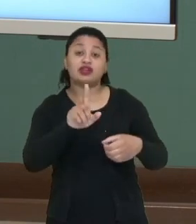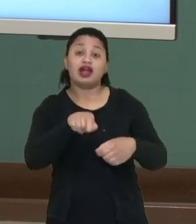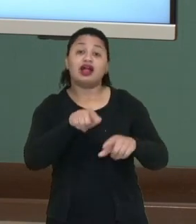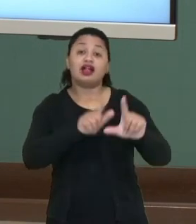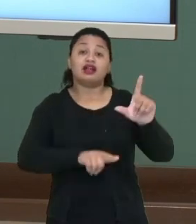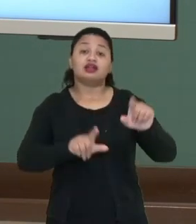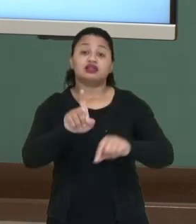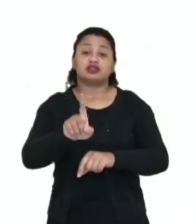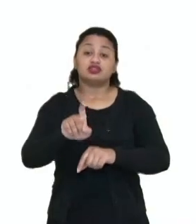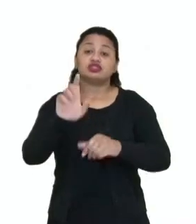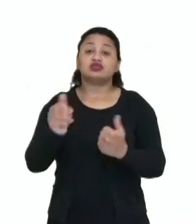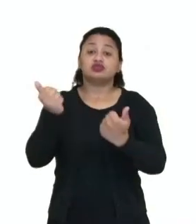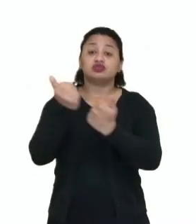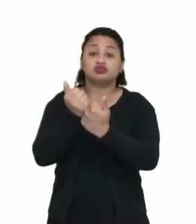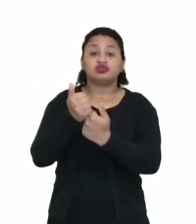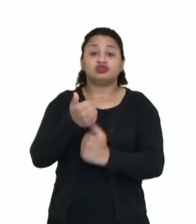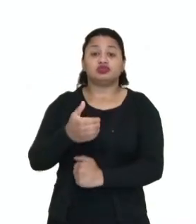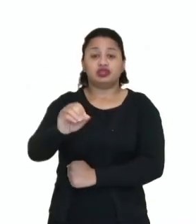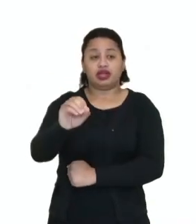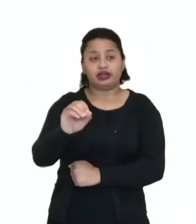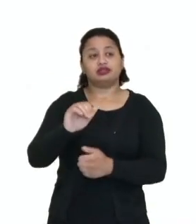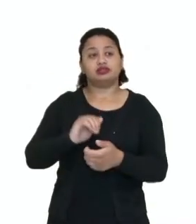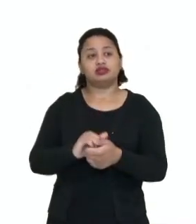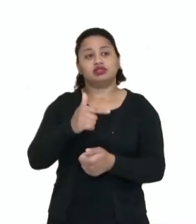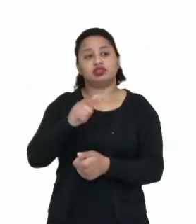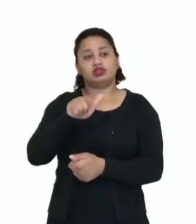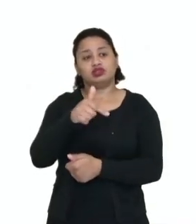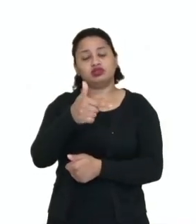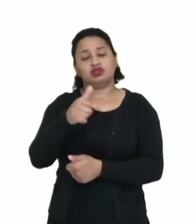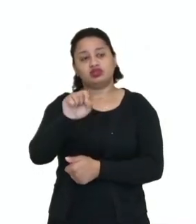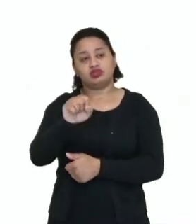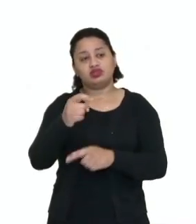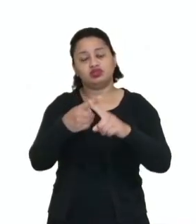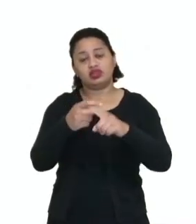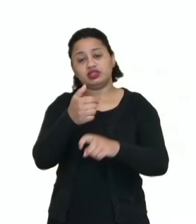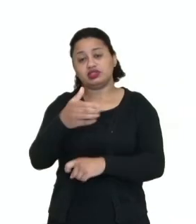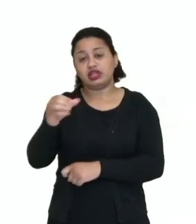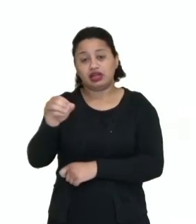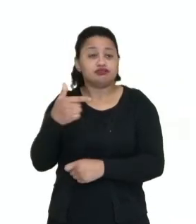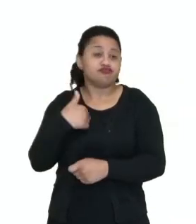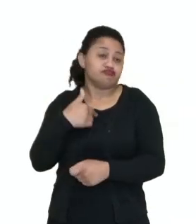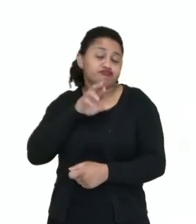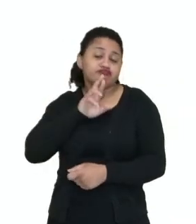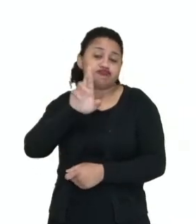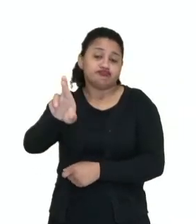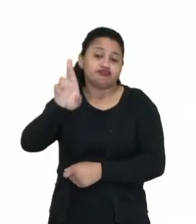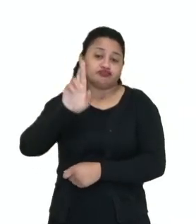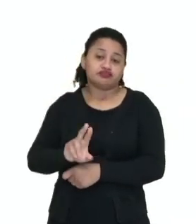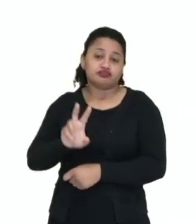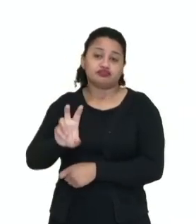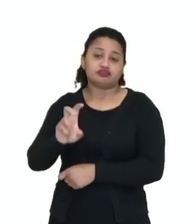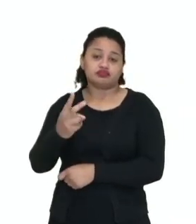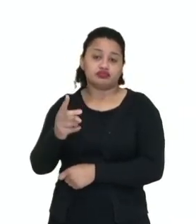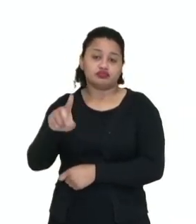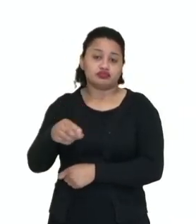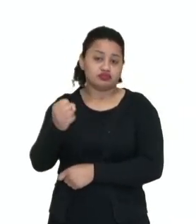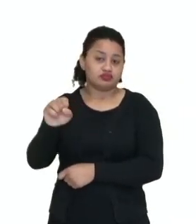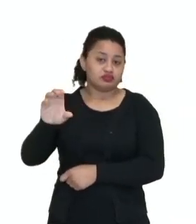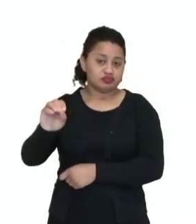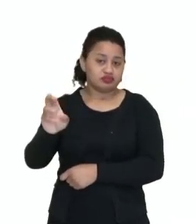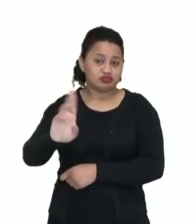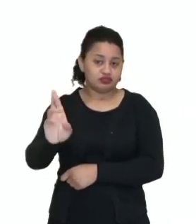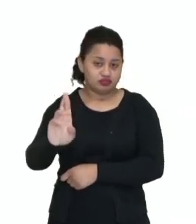então no lugar do x coloco 10. 5,28 vezes 10, 52,80. Tranquilo?